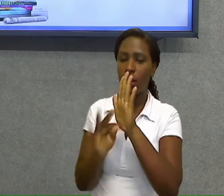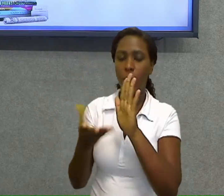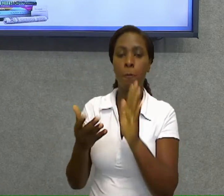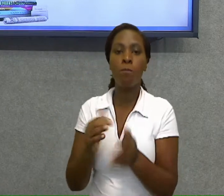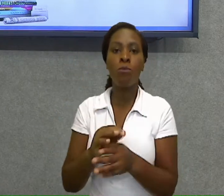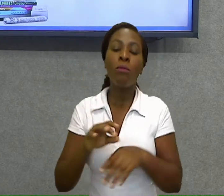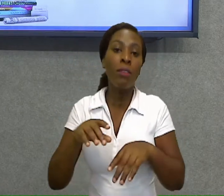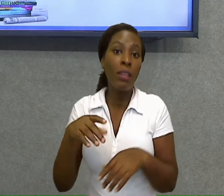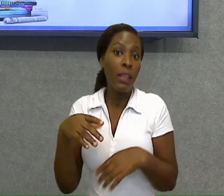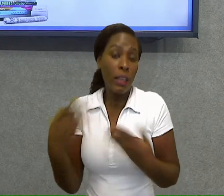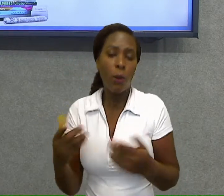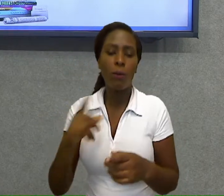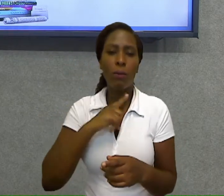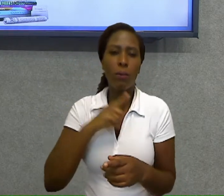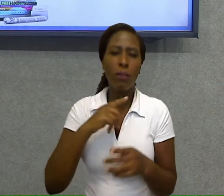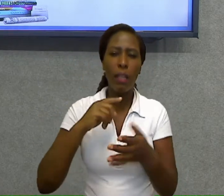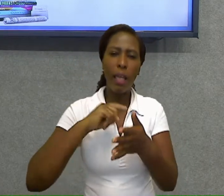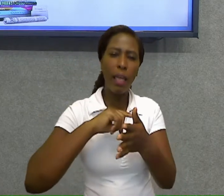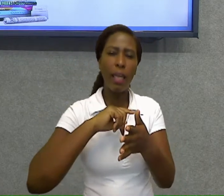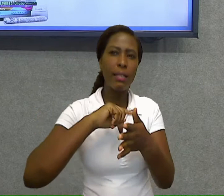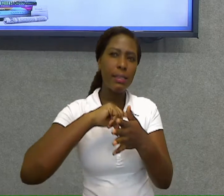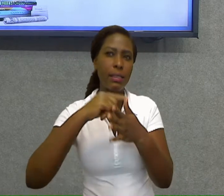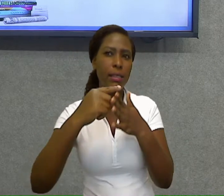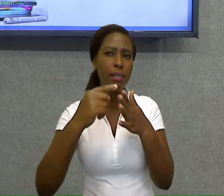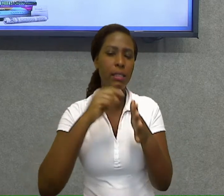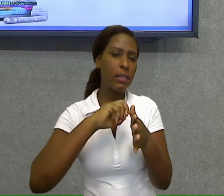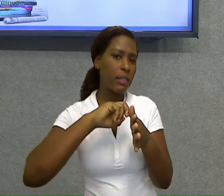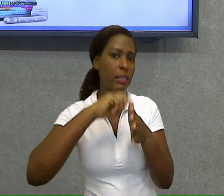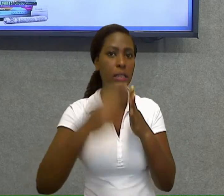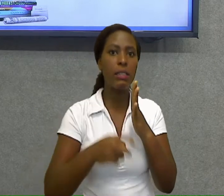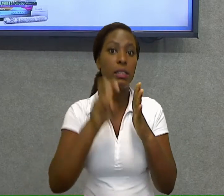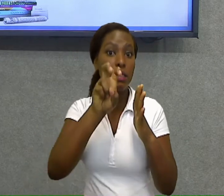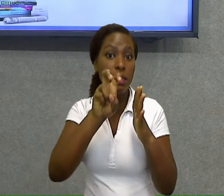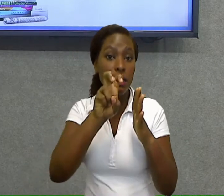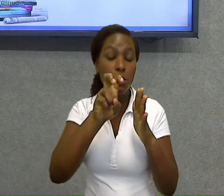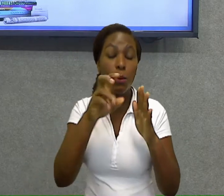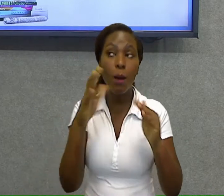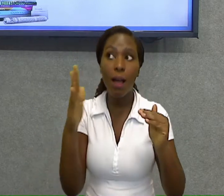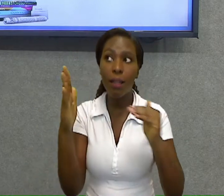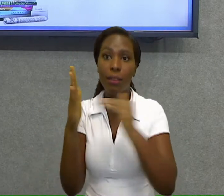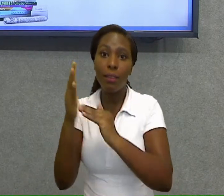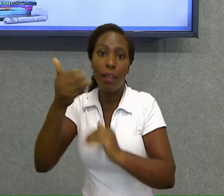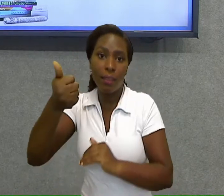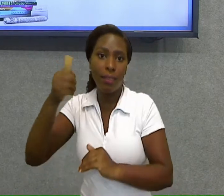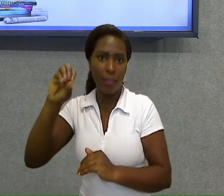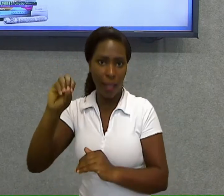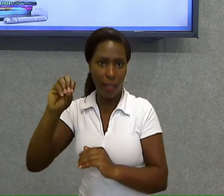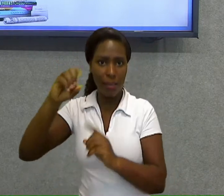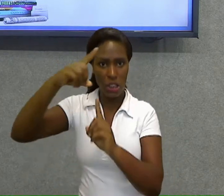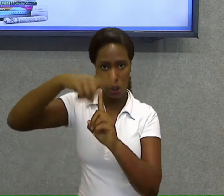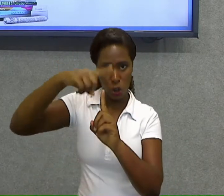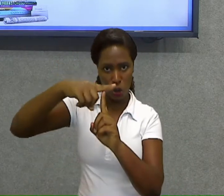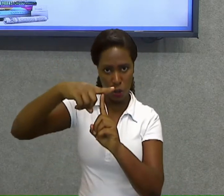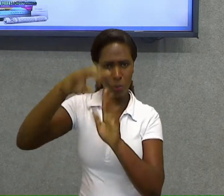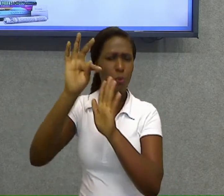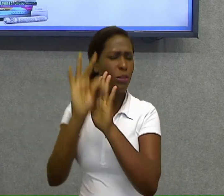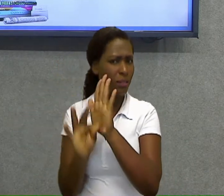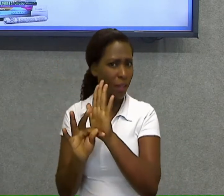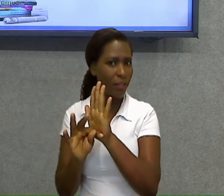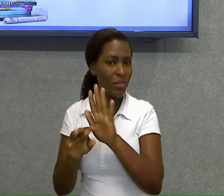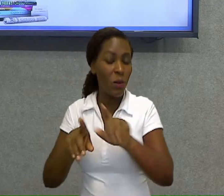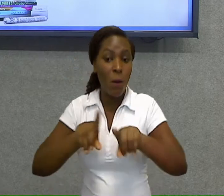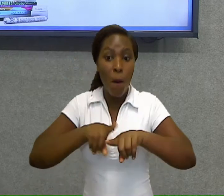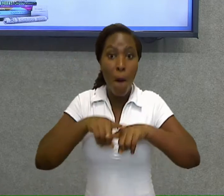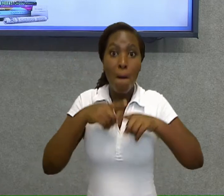textos, ou mais, no máximo até 10. Agora, quando eu falo de gênero textuais, não há como